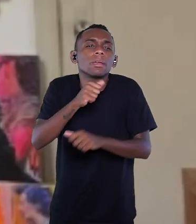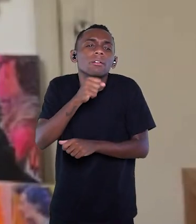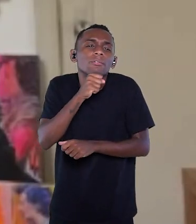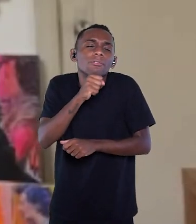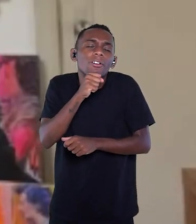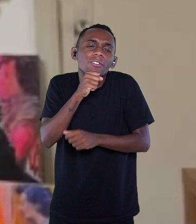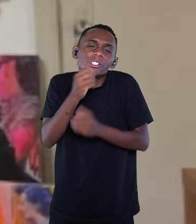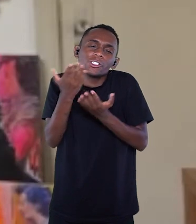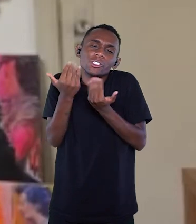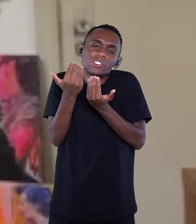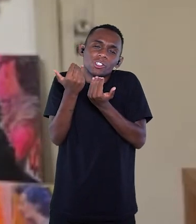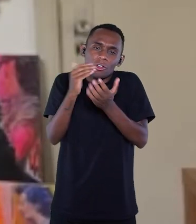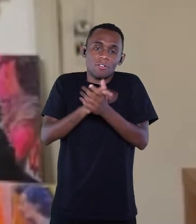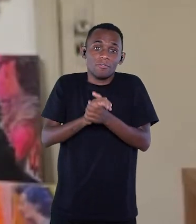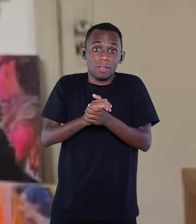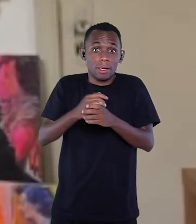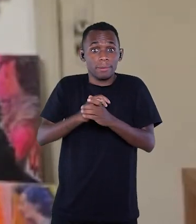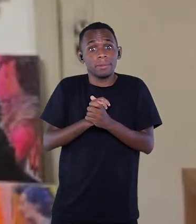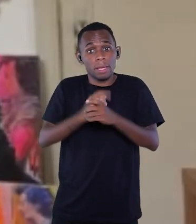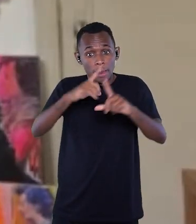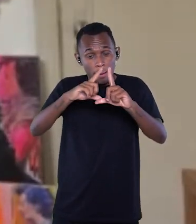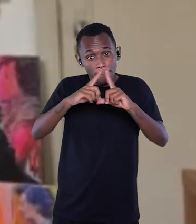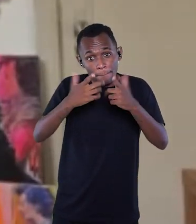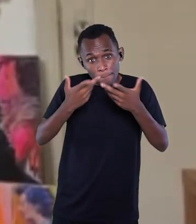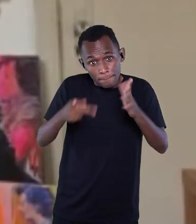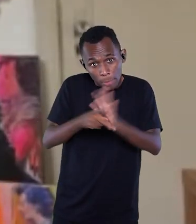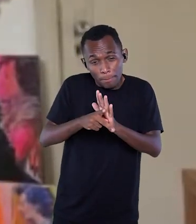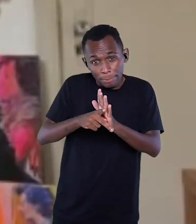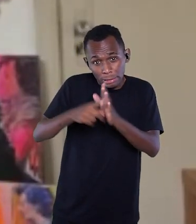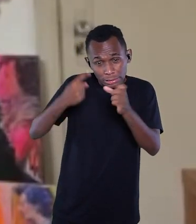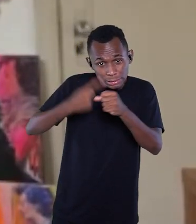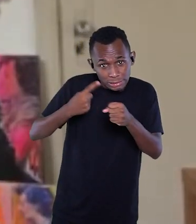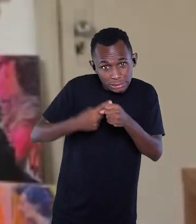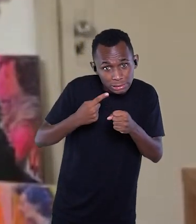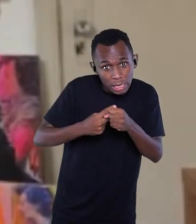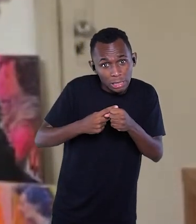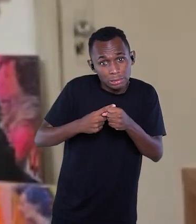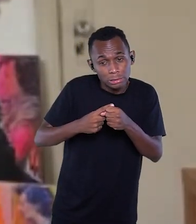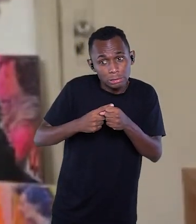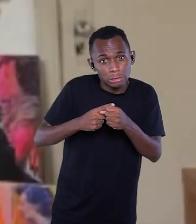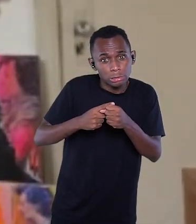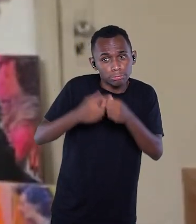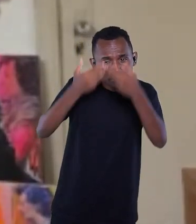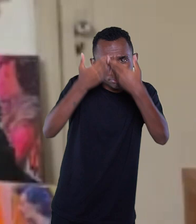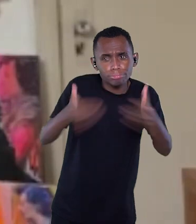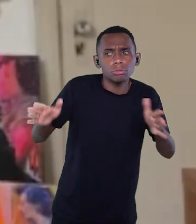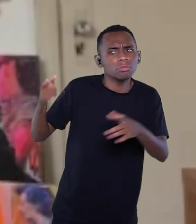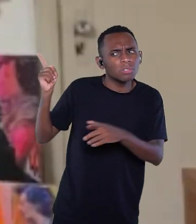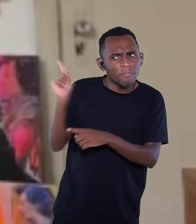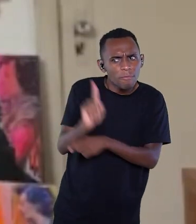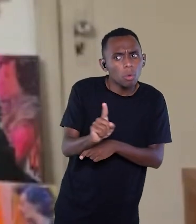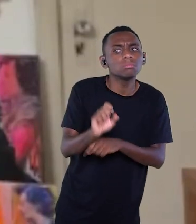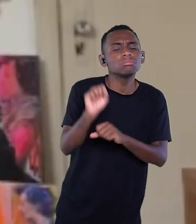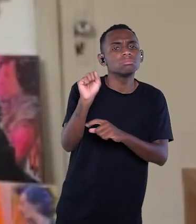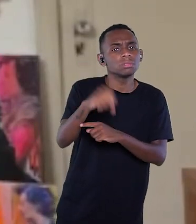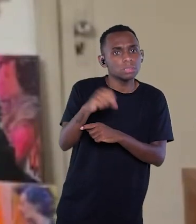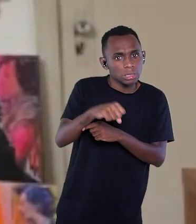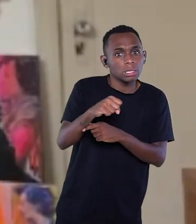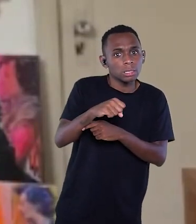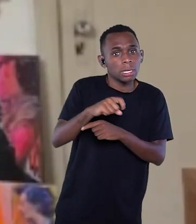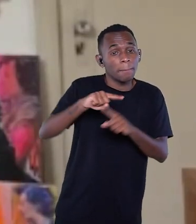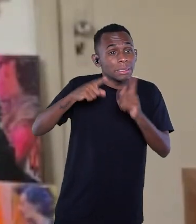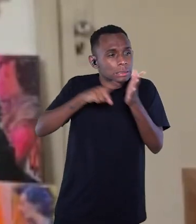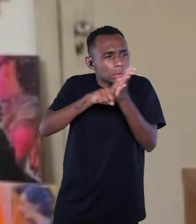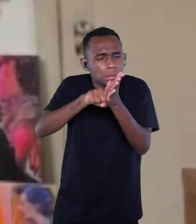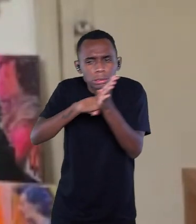na cabeça. Inauguração de Brasília. Ligo para ela e pergunto, você foi? Fui. Só. Estudo muito para